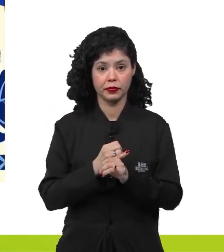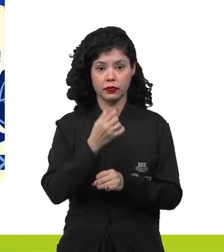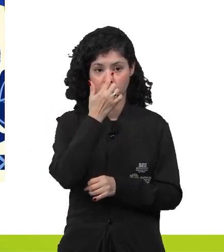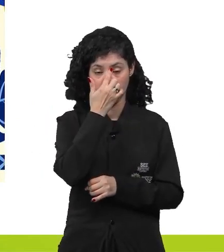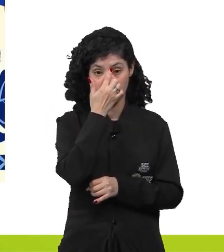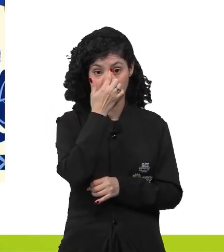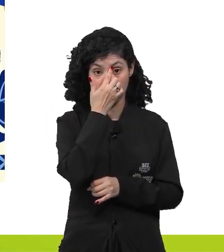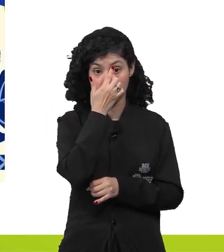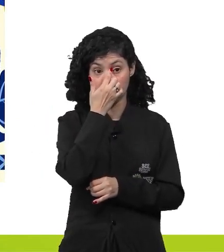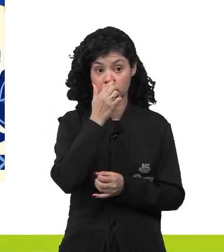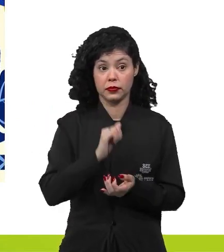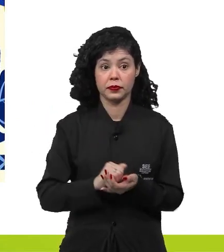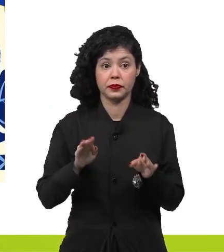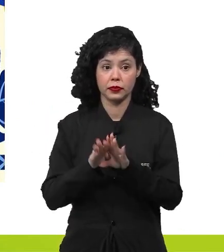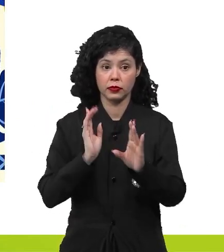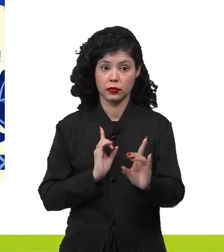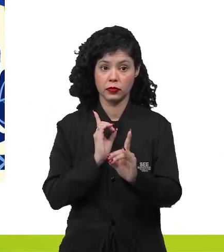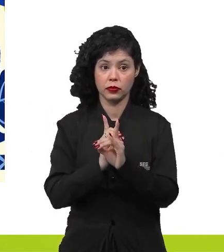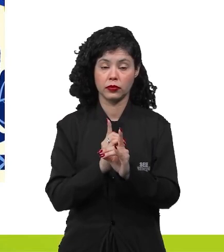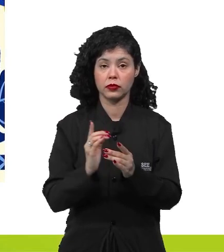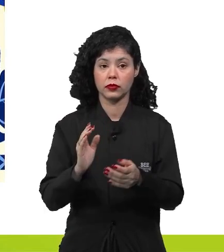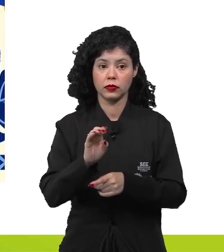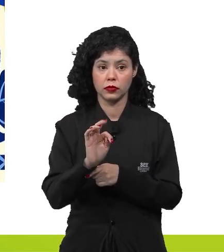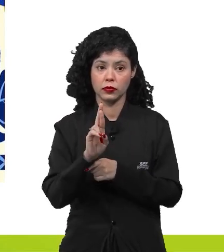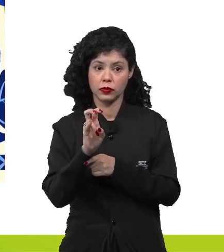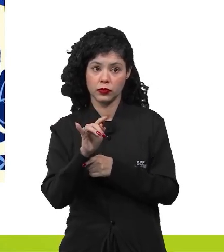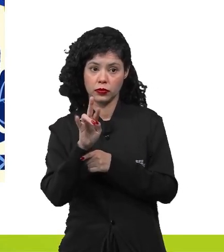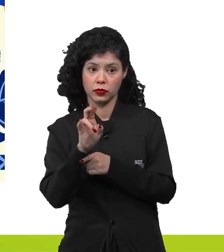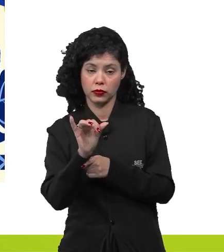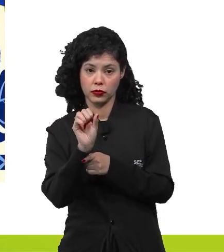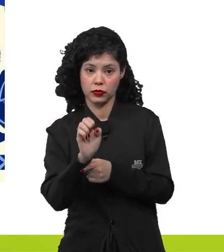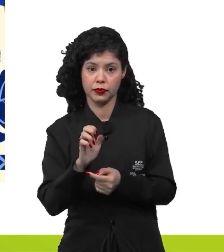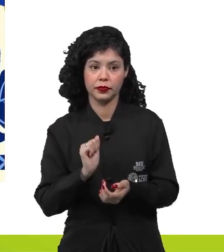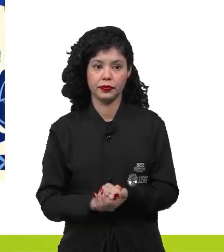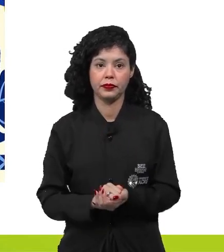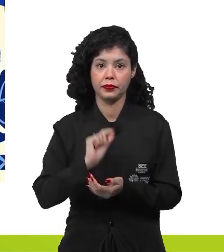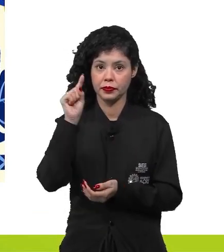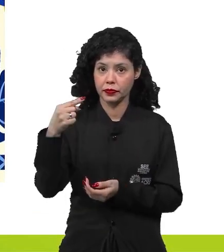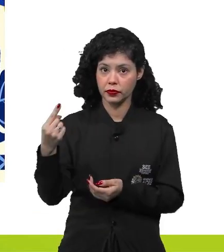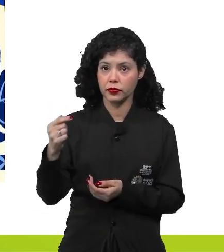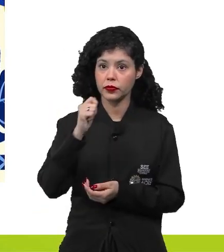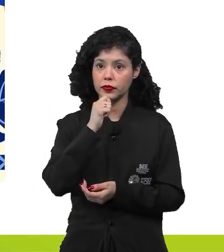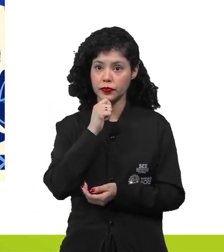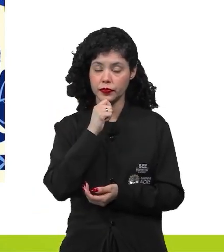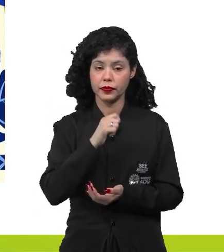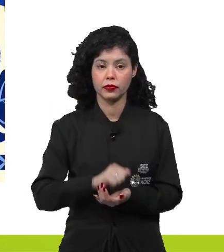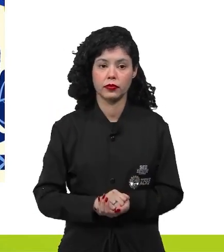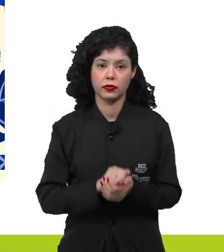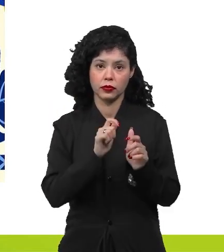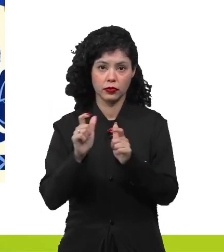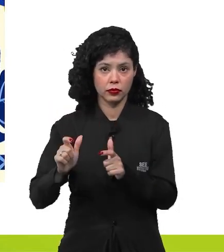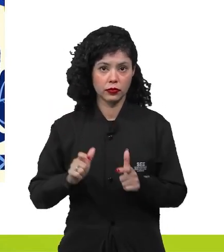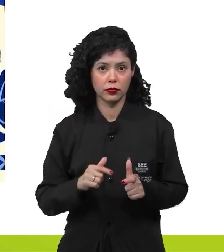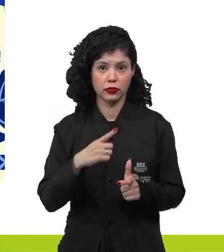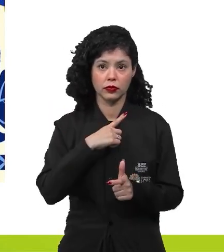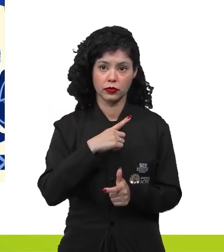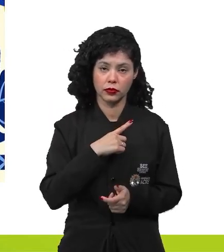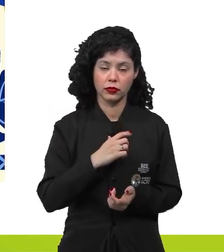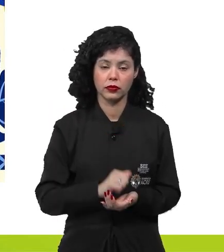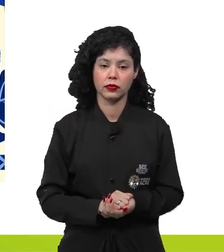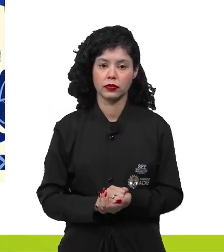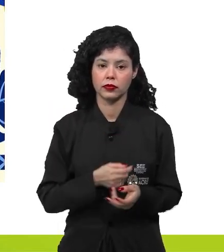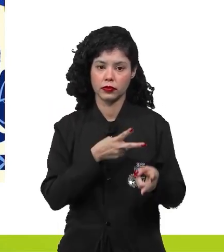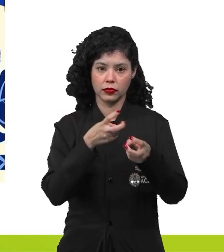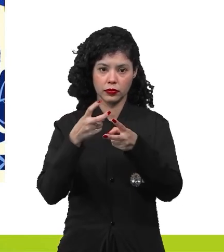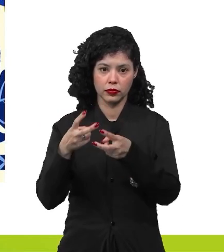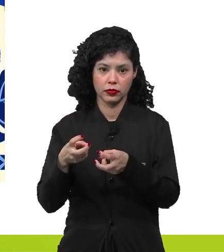Podemos encontrá-los também em outdoors, aqueles lugares que você pode observar